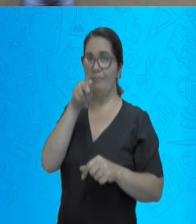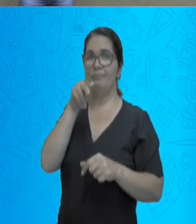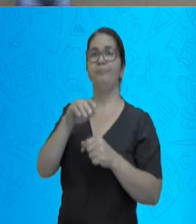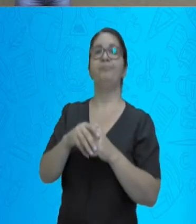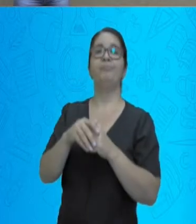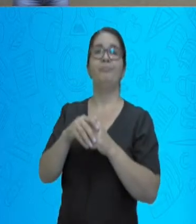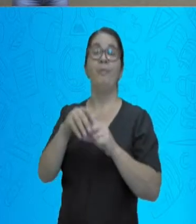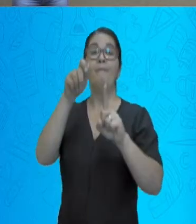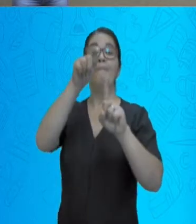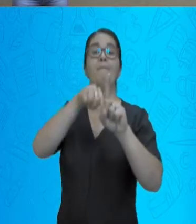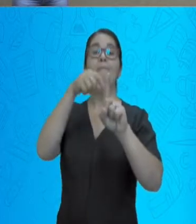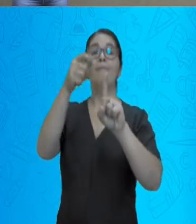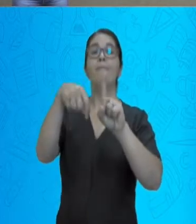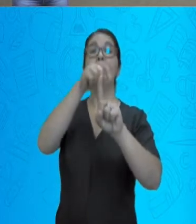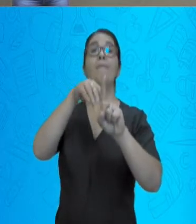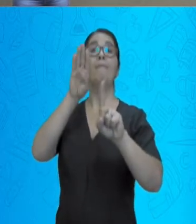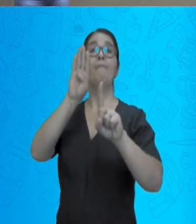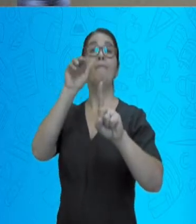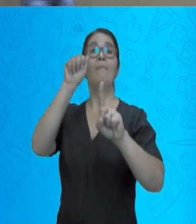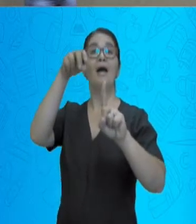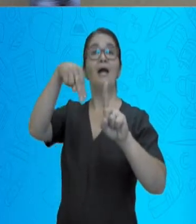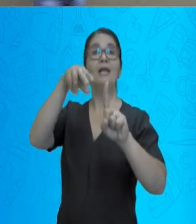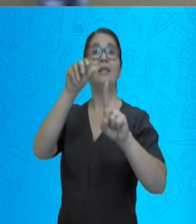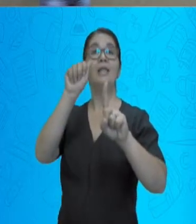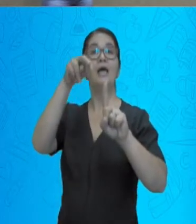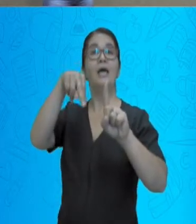Banana. O som é diferente, perceba.